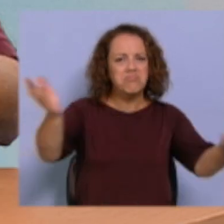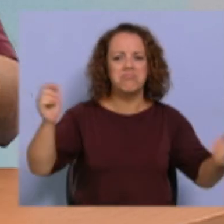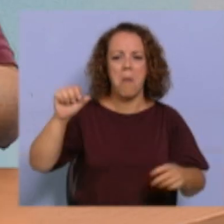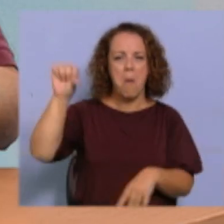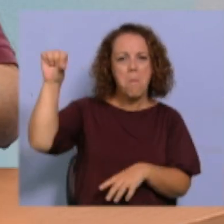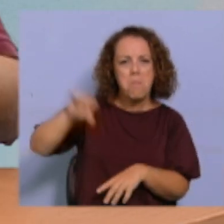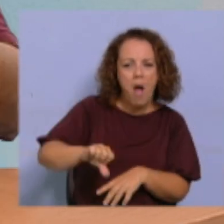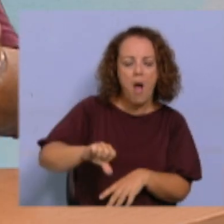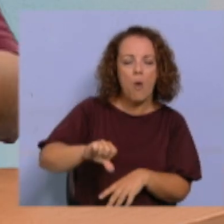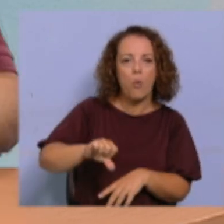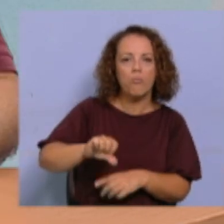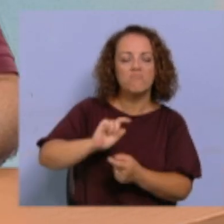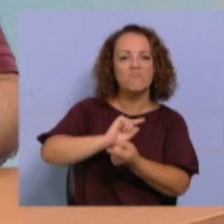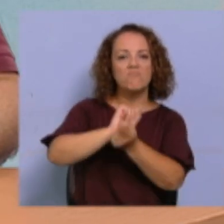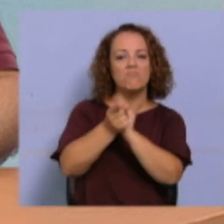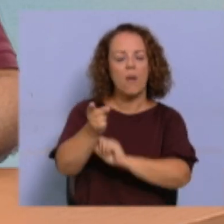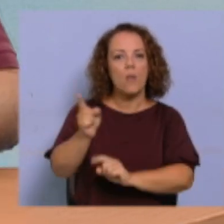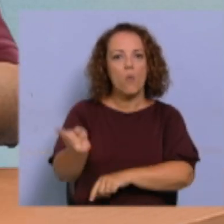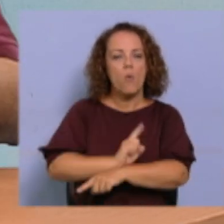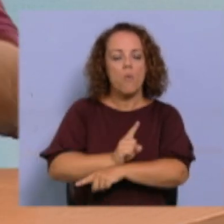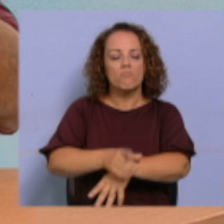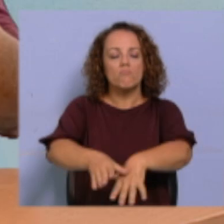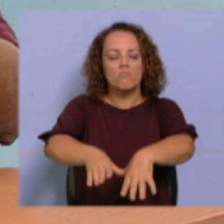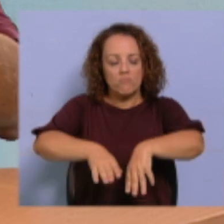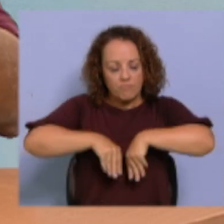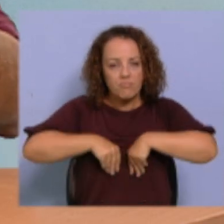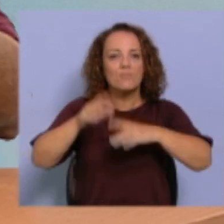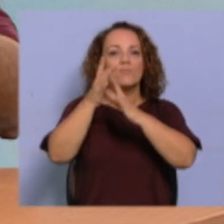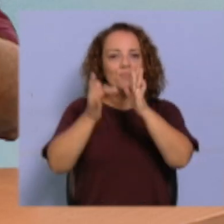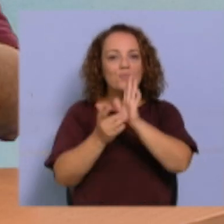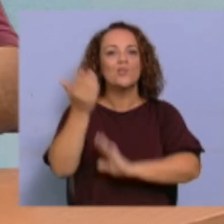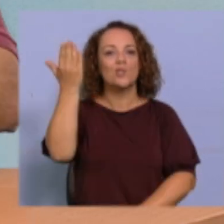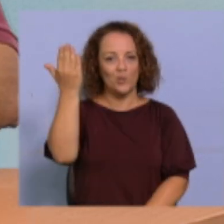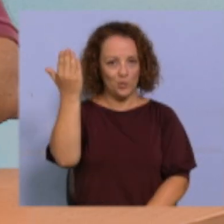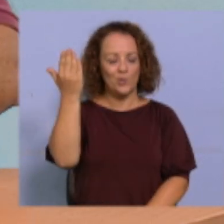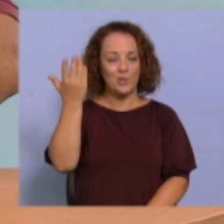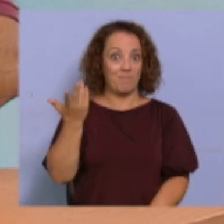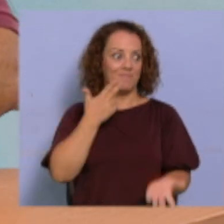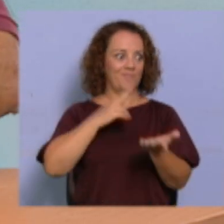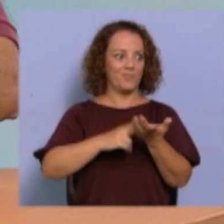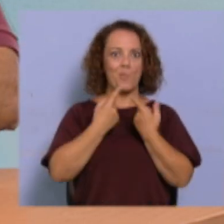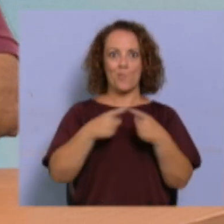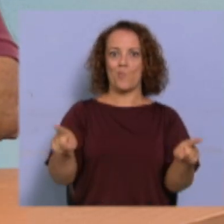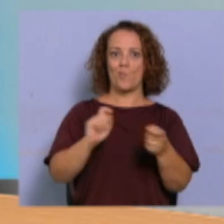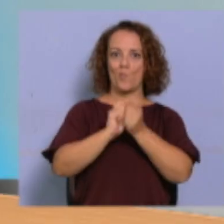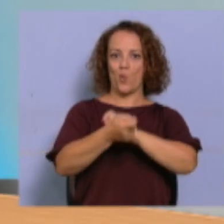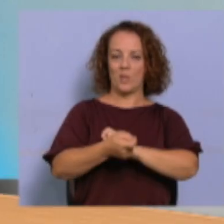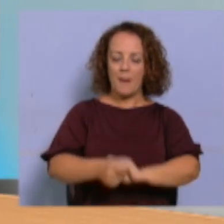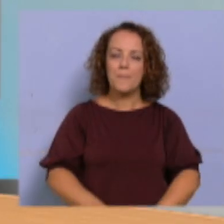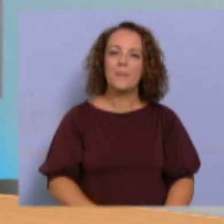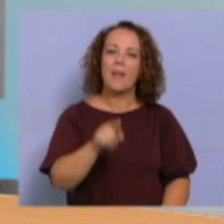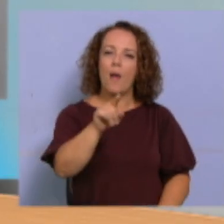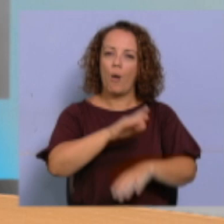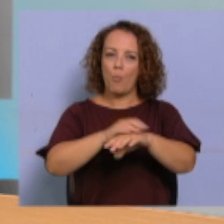em primeiro lugar, aceitaram Jesus. As coisas realmente mudam, não é? Mas por causa dessa marca